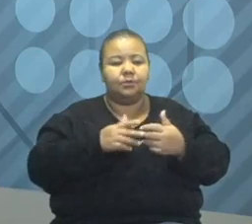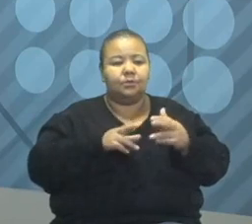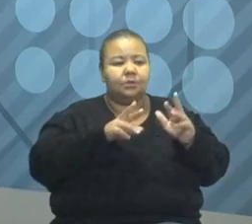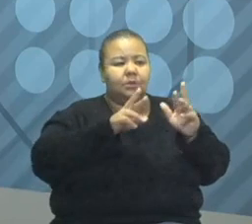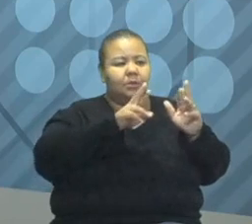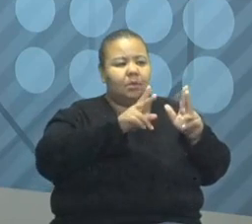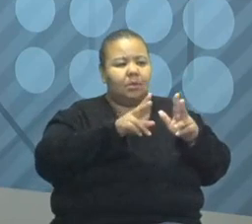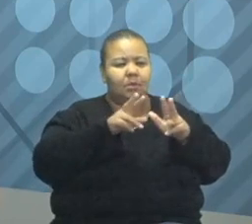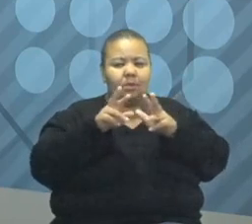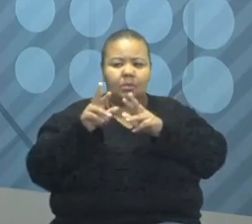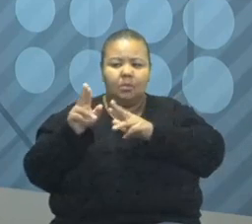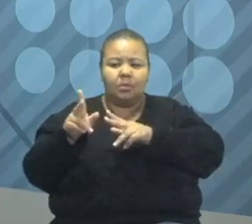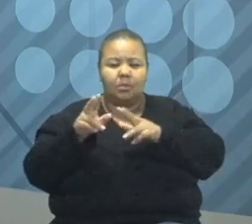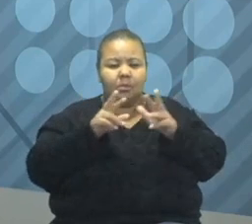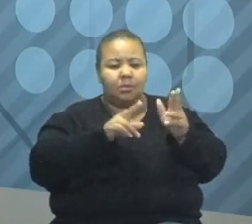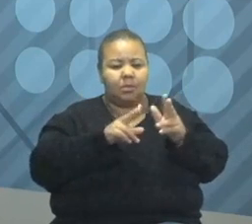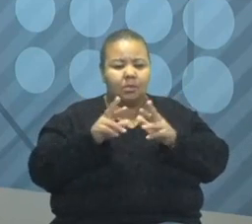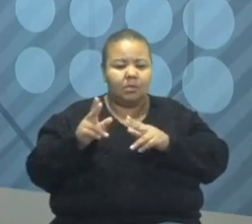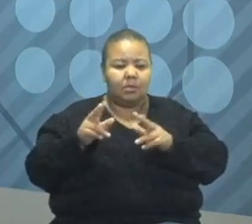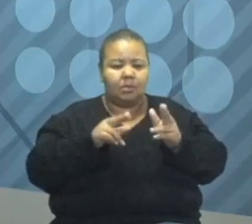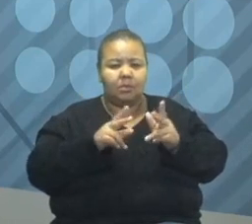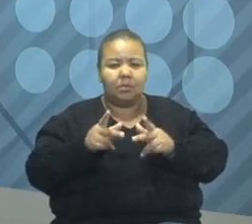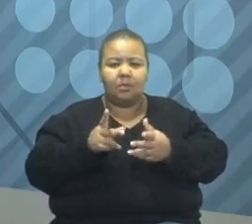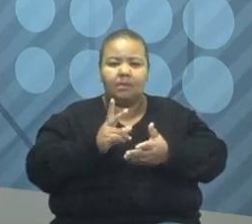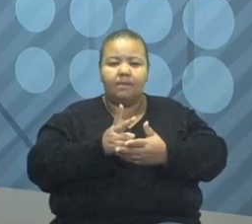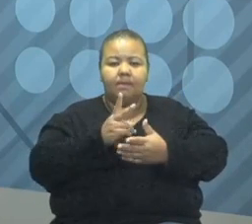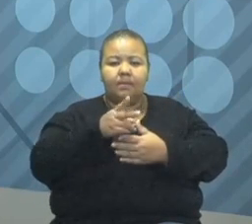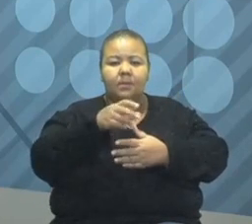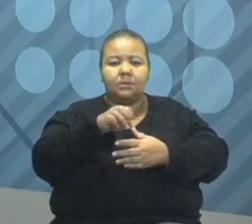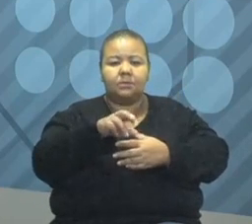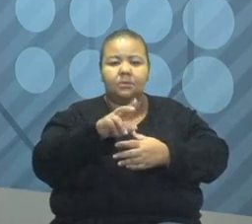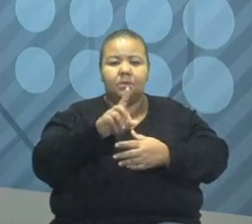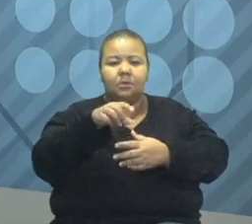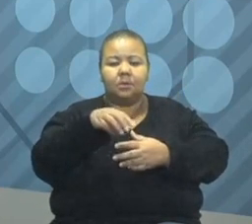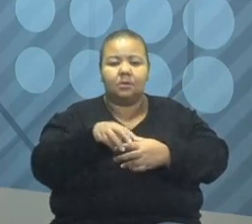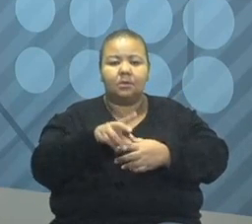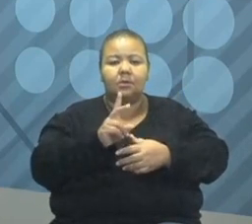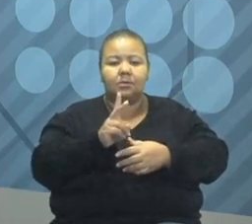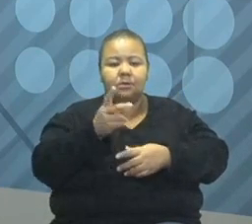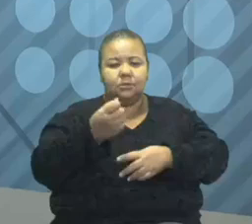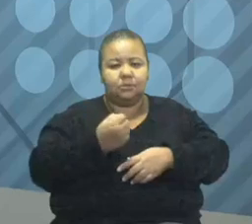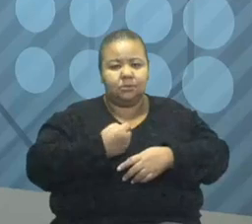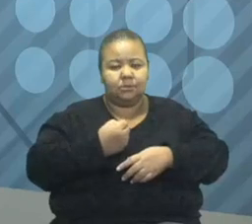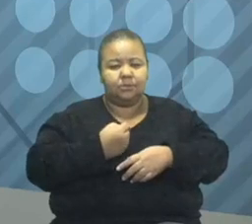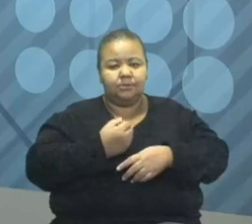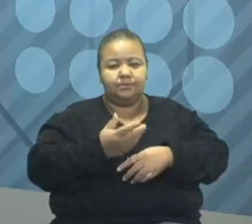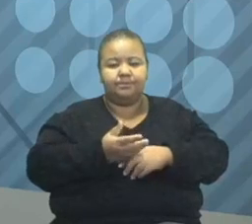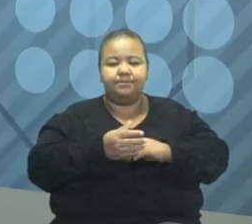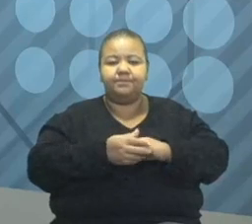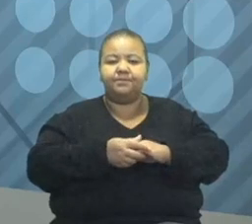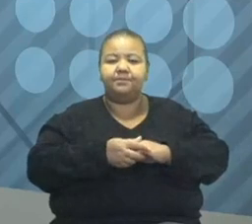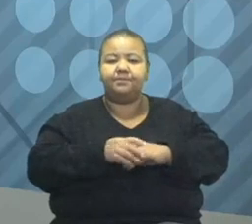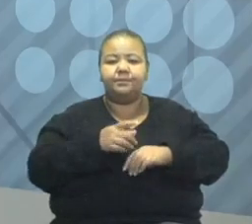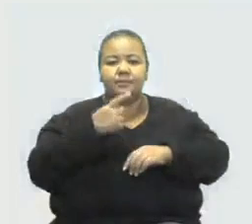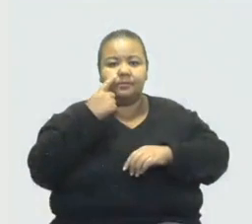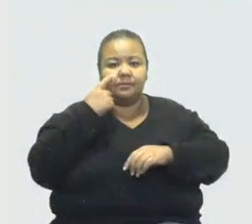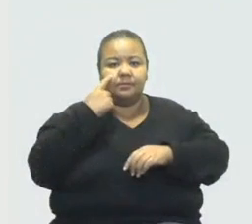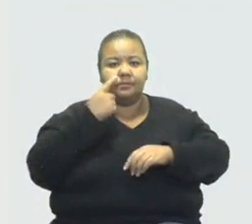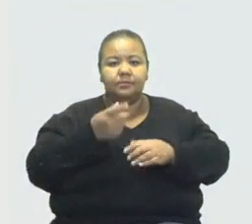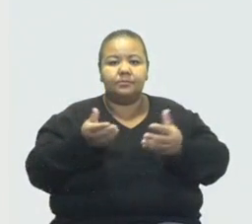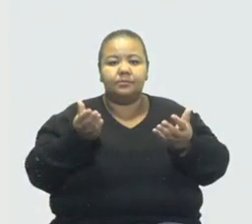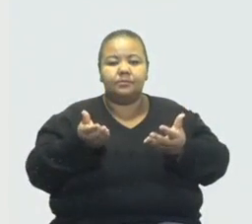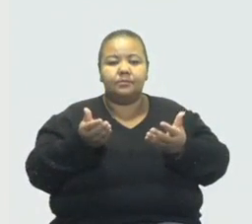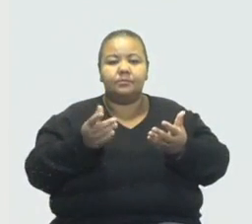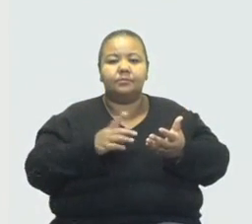que ser iguais, certo? Elas sejam matrizes da mesma ordem e os elementos da mesma posição são iguais. Vejamos agora